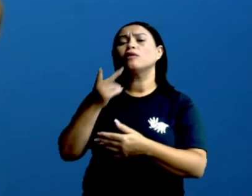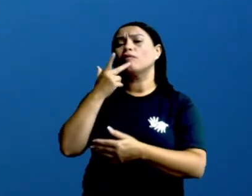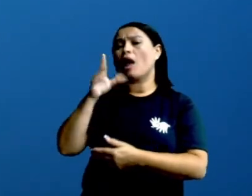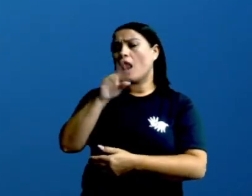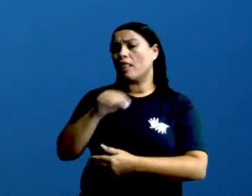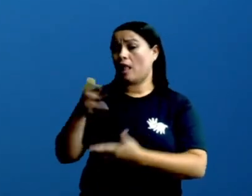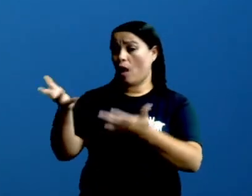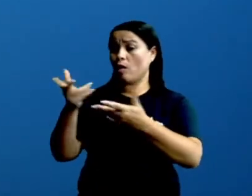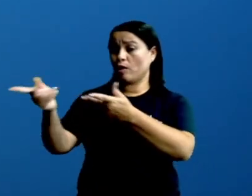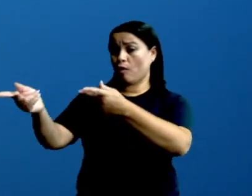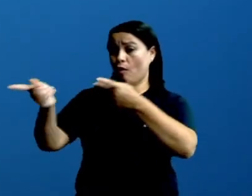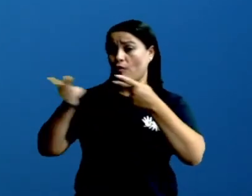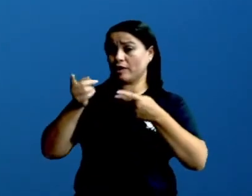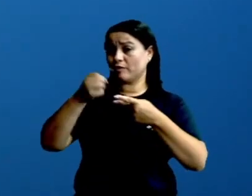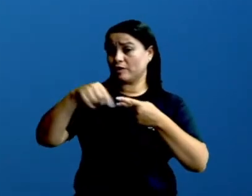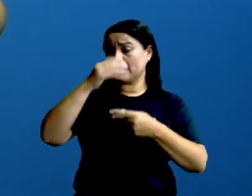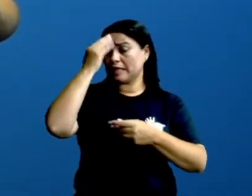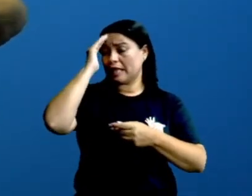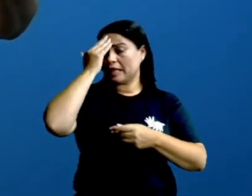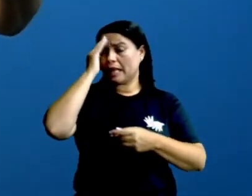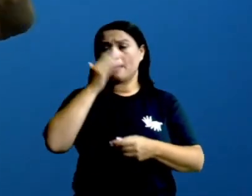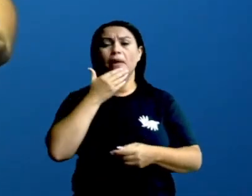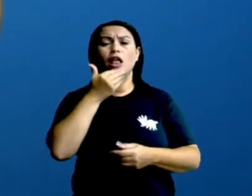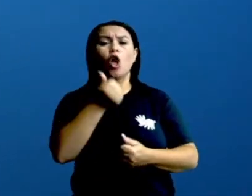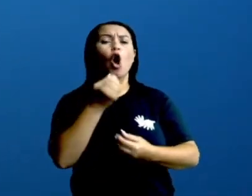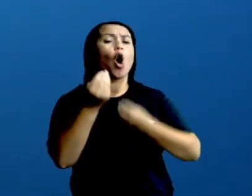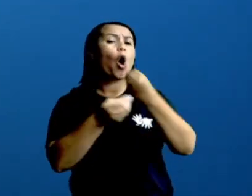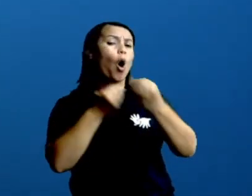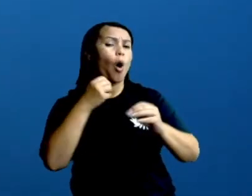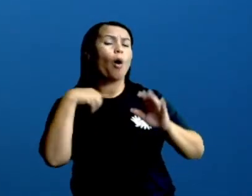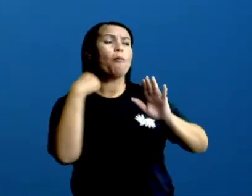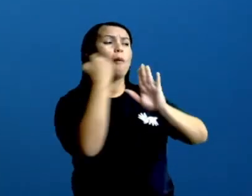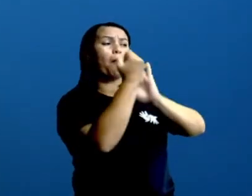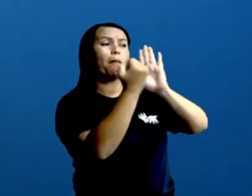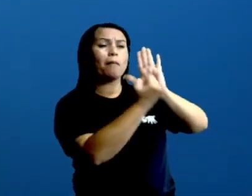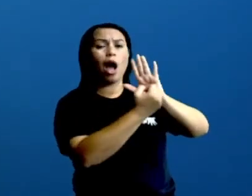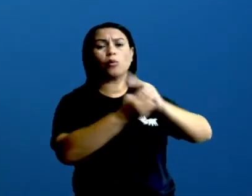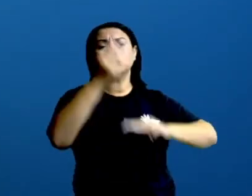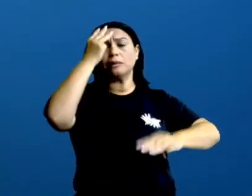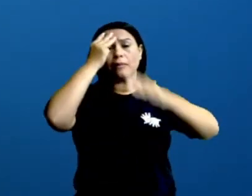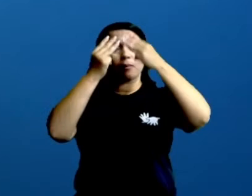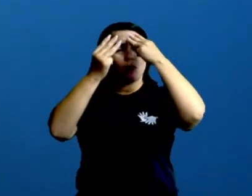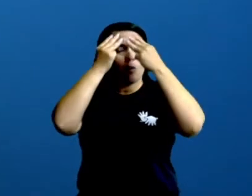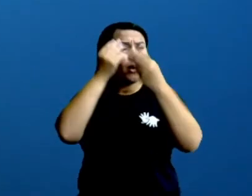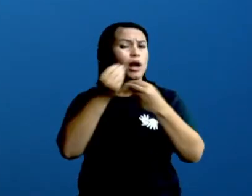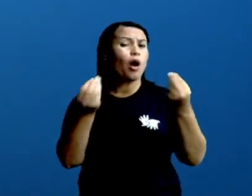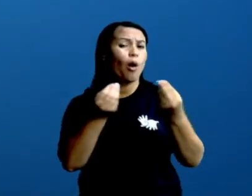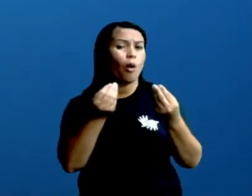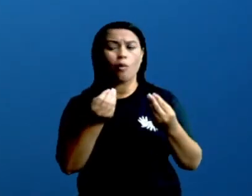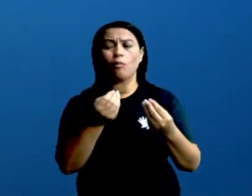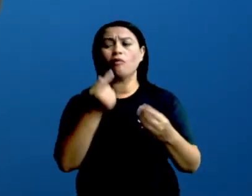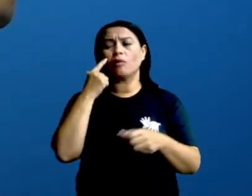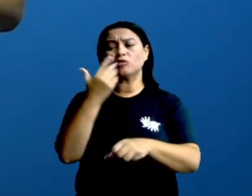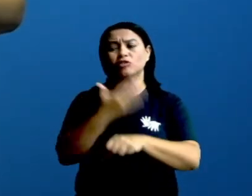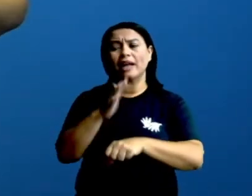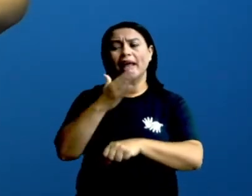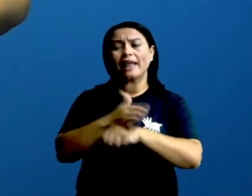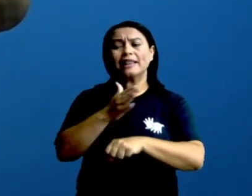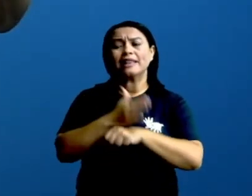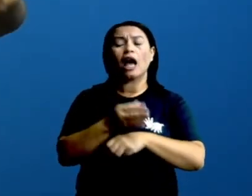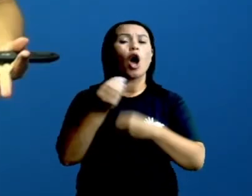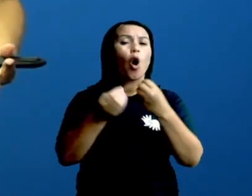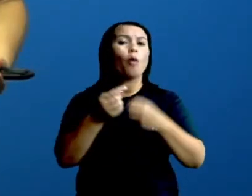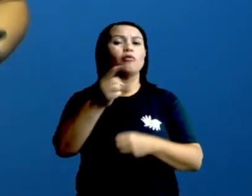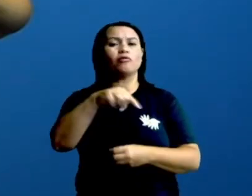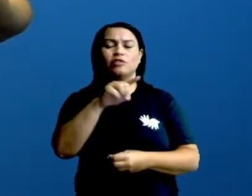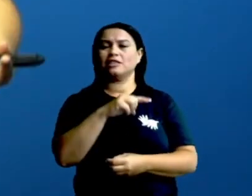te convidar a entender melhor como faz um marco de memória, como funciona o marco de memória, indo à prática, fazendo na